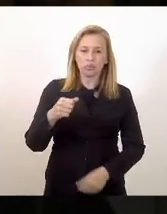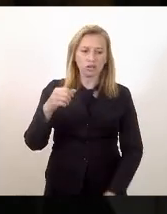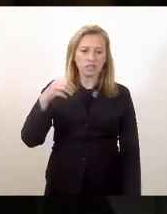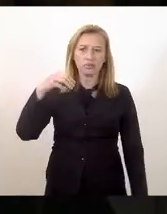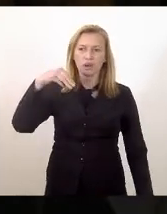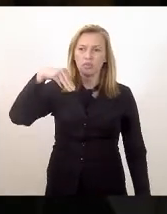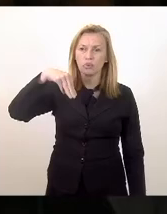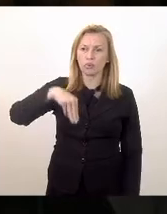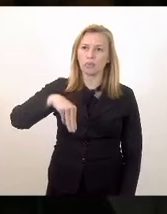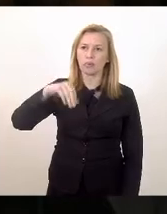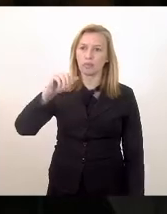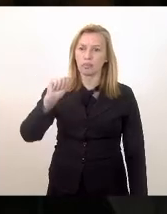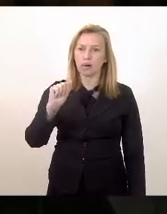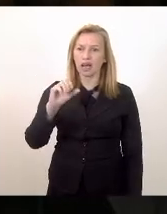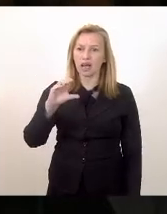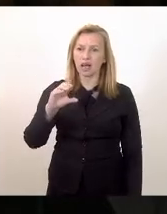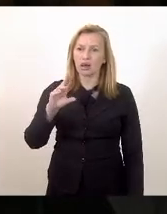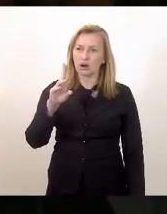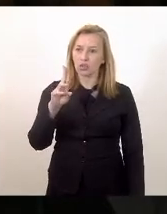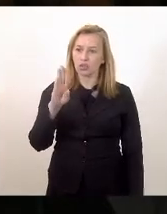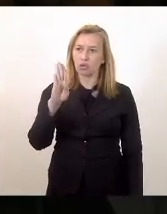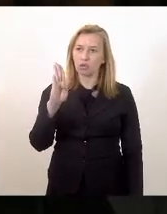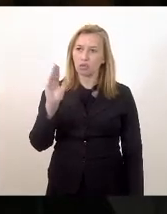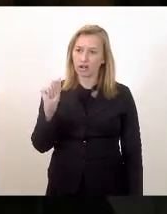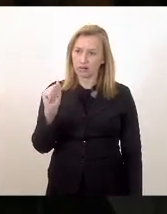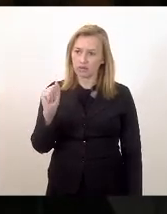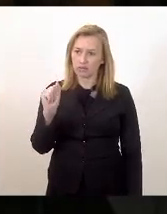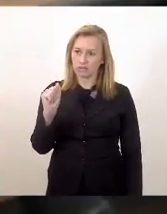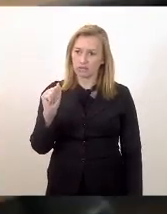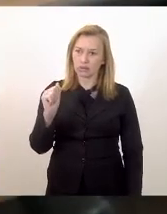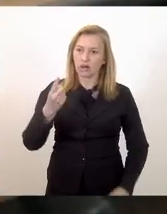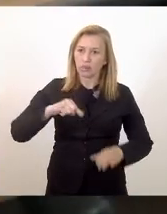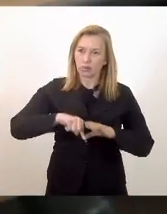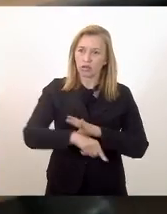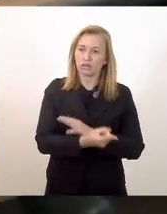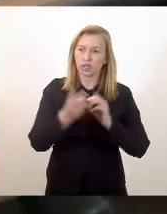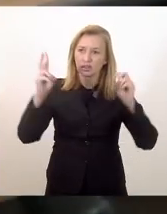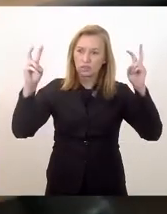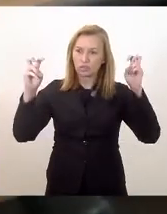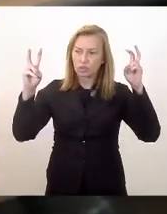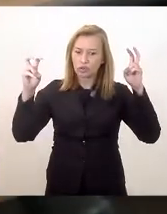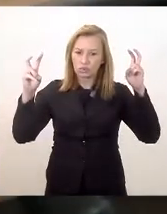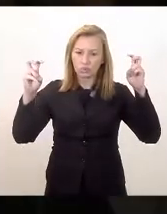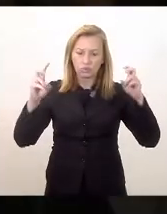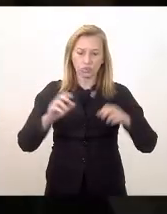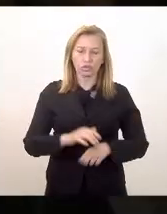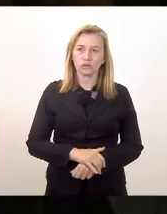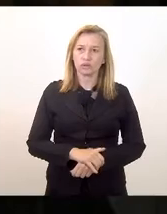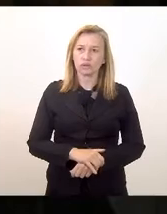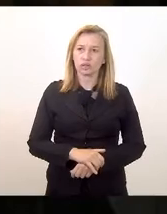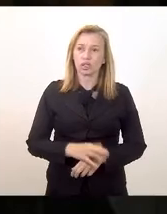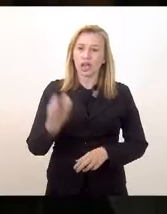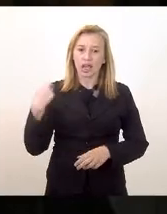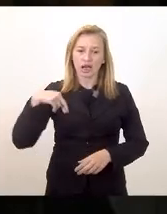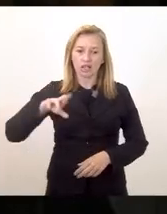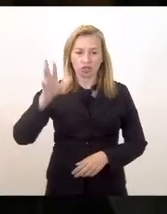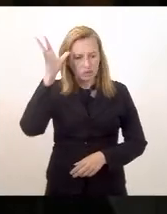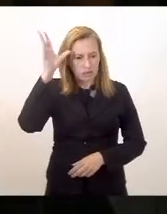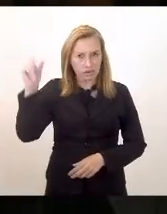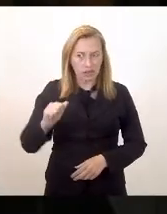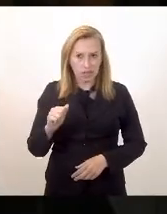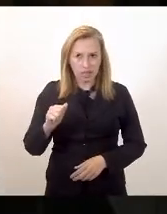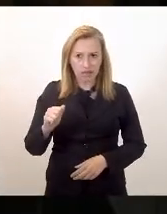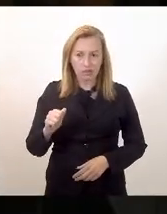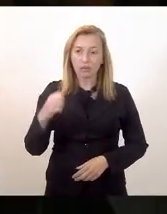obra importante que faz menção de maneira aprofundada, bem documentada, as religiões de matriz africana,